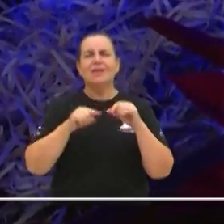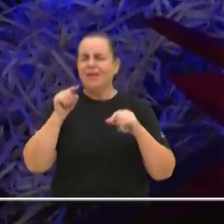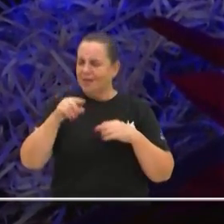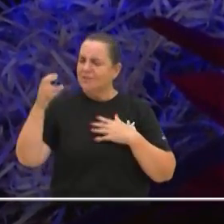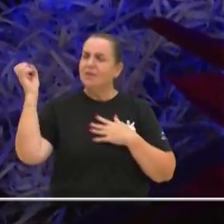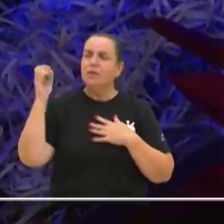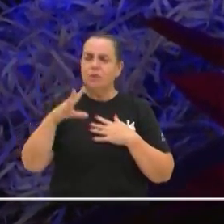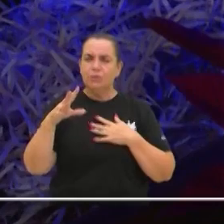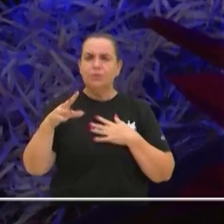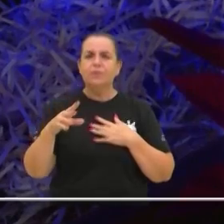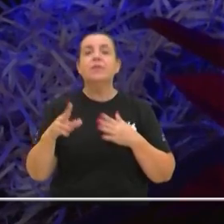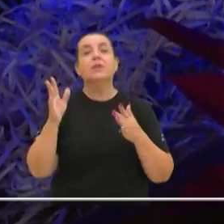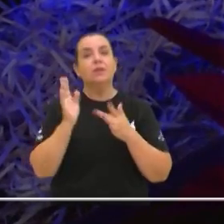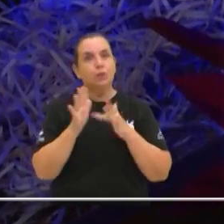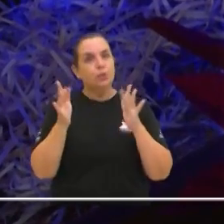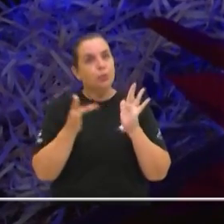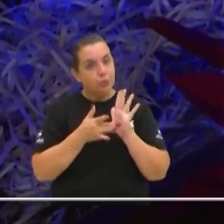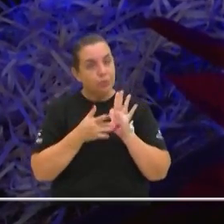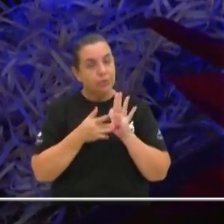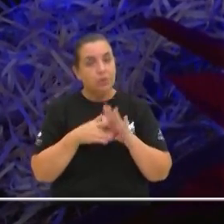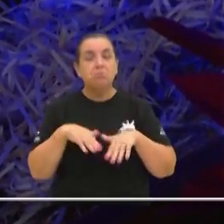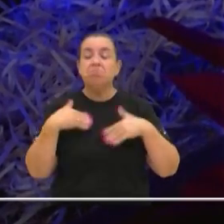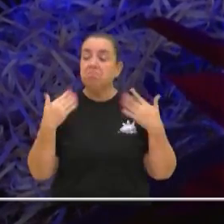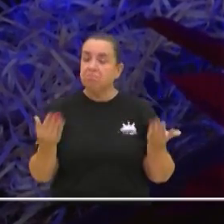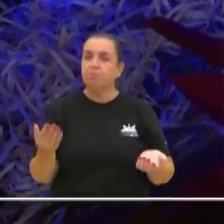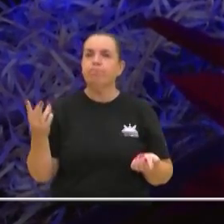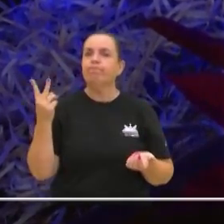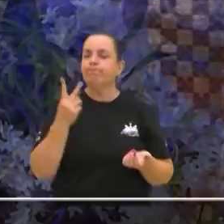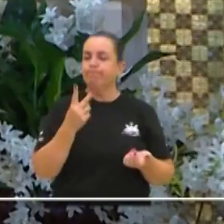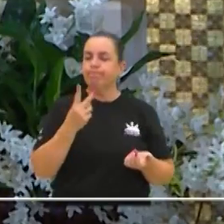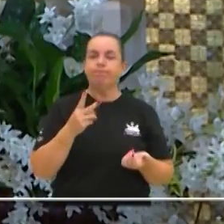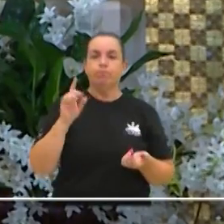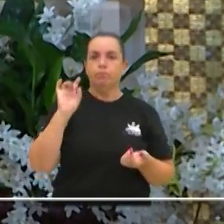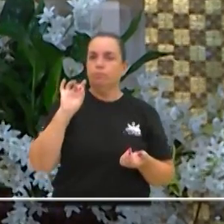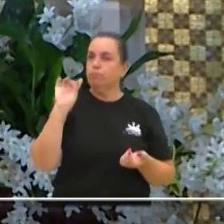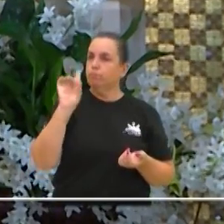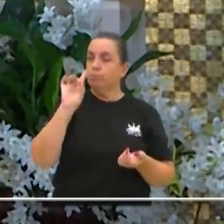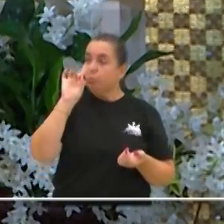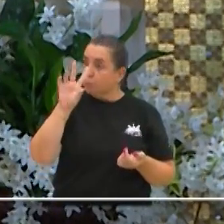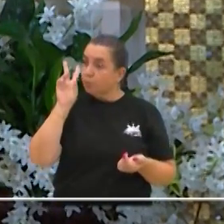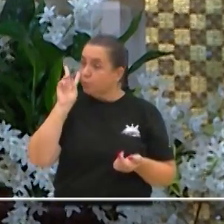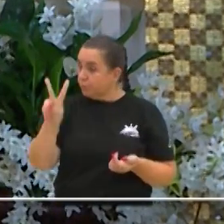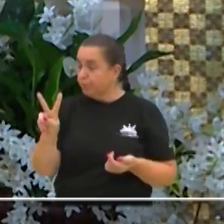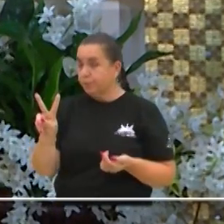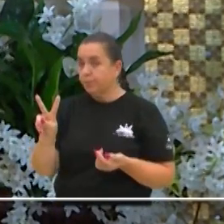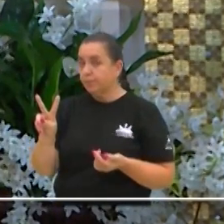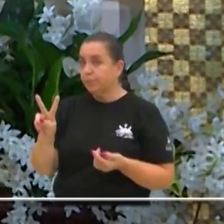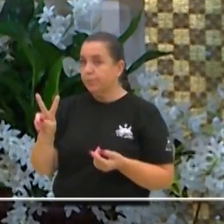luz que é Jesus? Segundo, não basta ver.